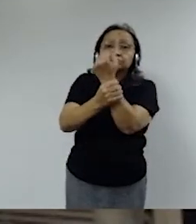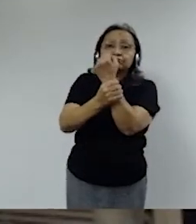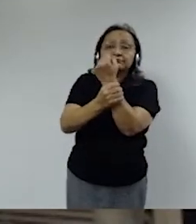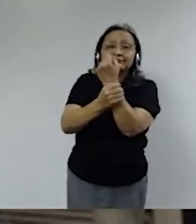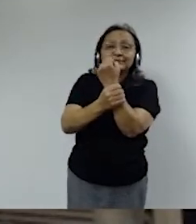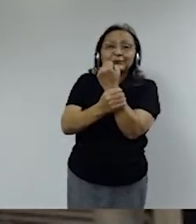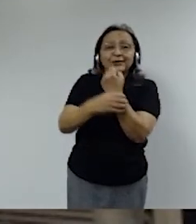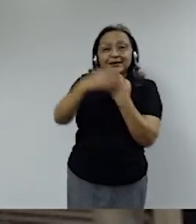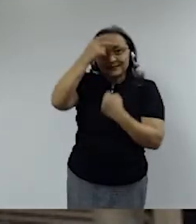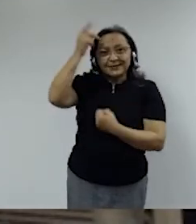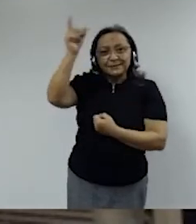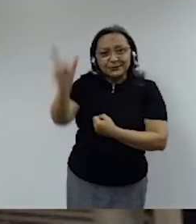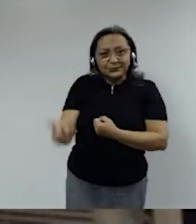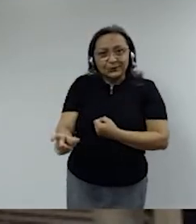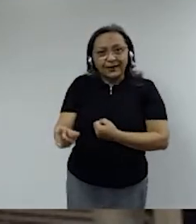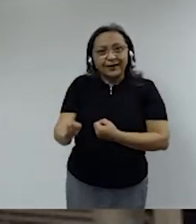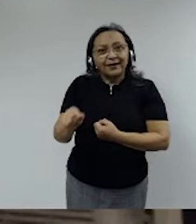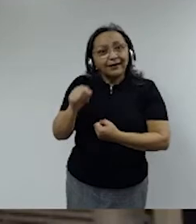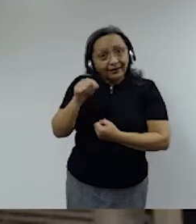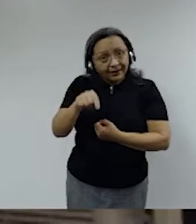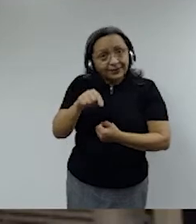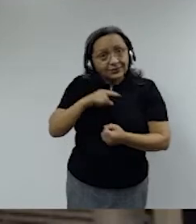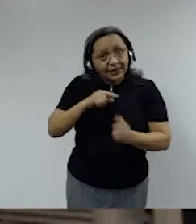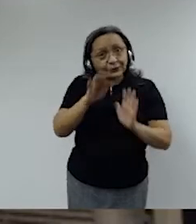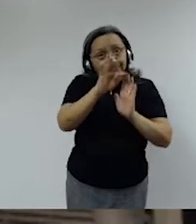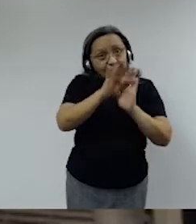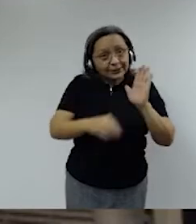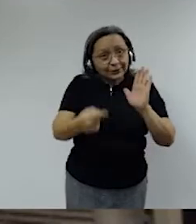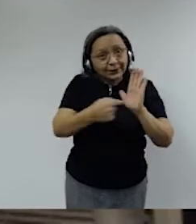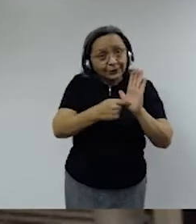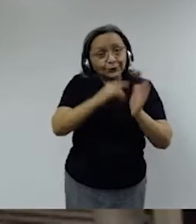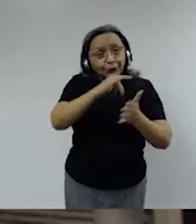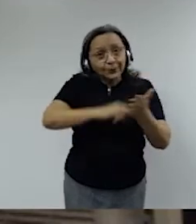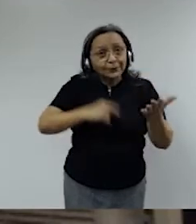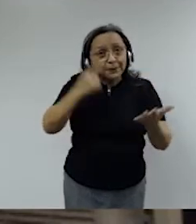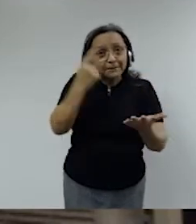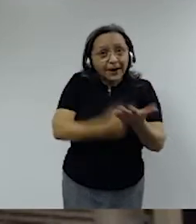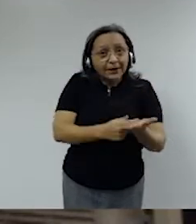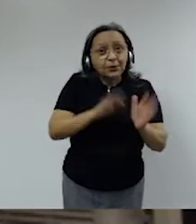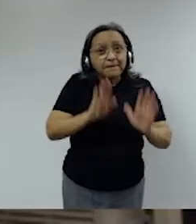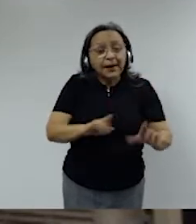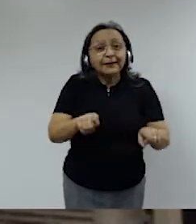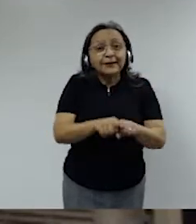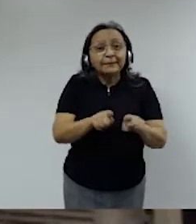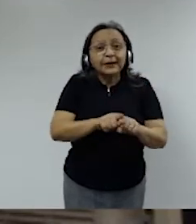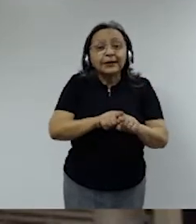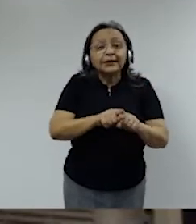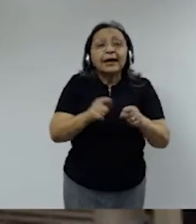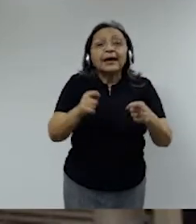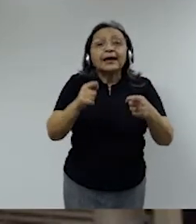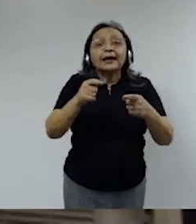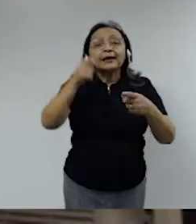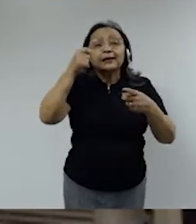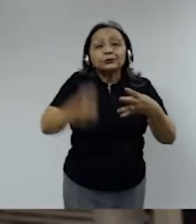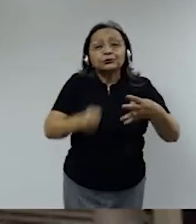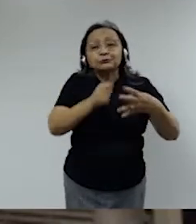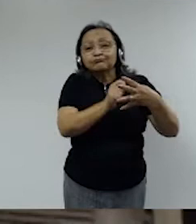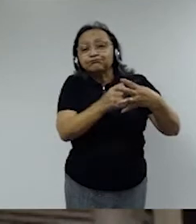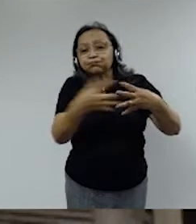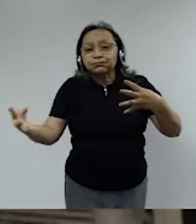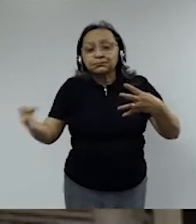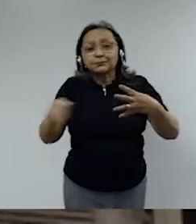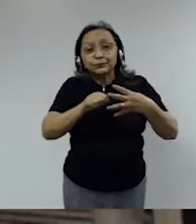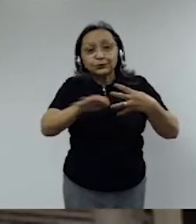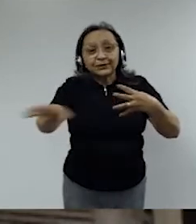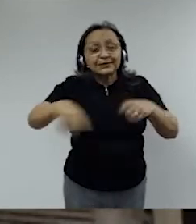E isso é dito textualmente nos pactos, mas também na jurisprudência internacional. E na jurisprudência internacional,